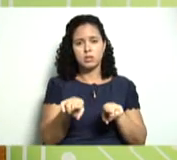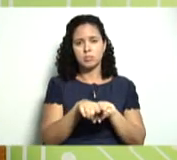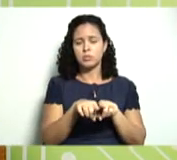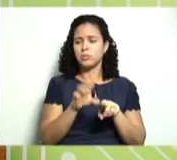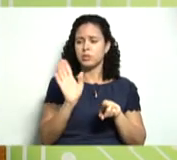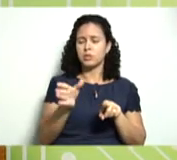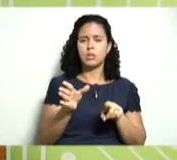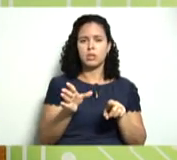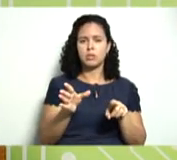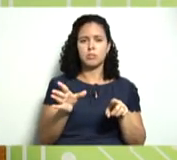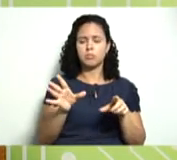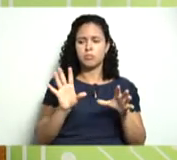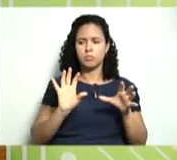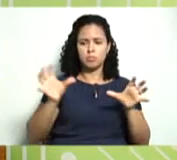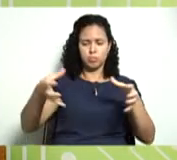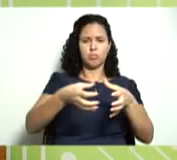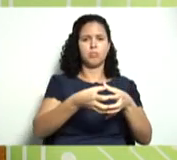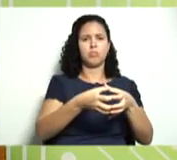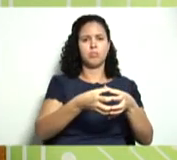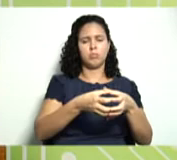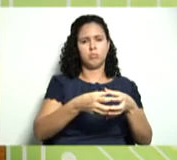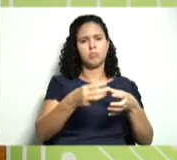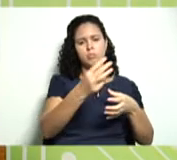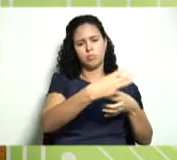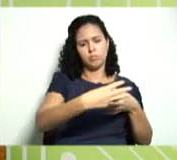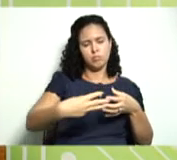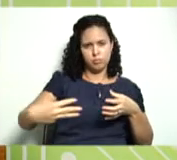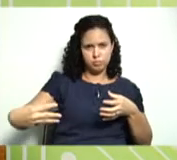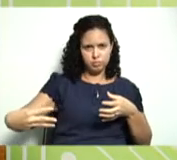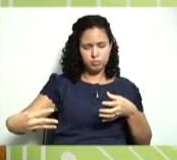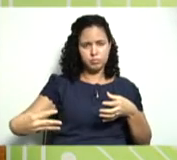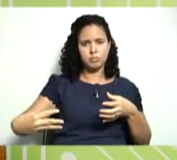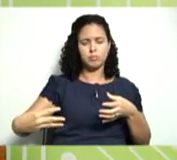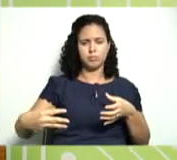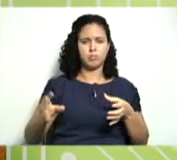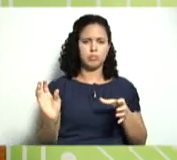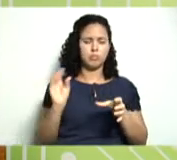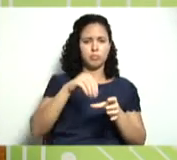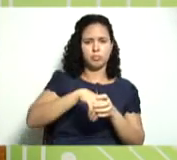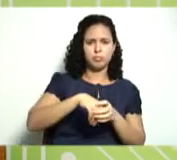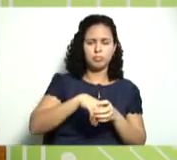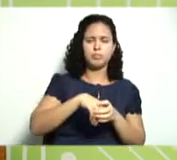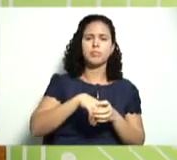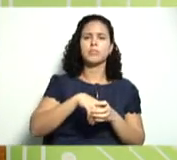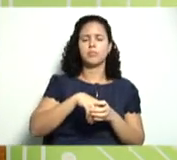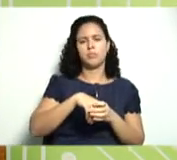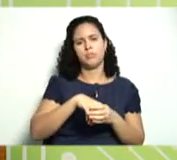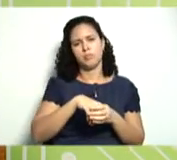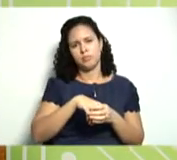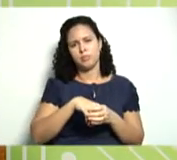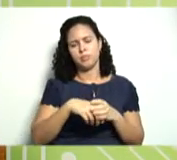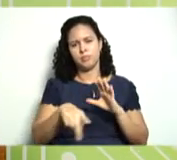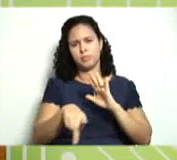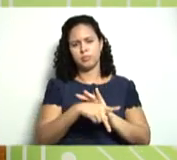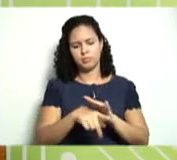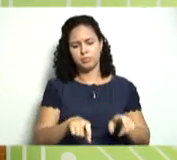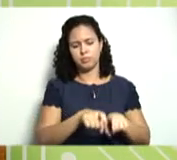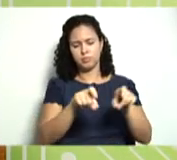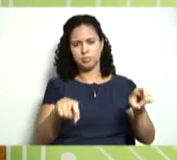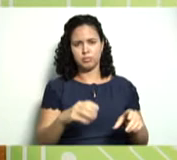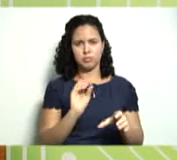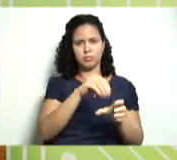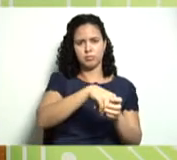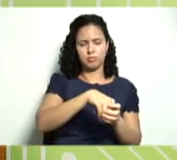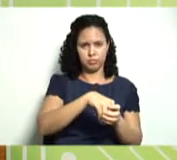é no pacote microsoft office e ea instalar também no windows que é um do sistema operacionais mais